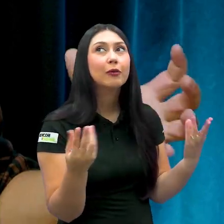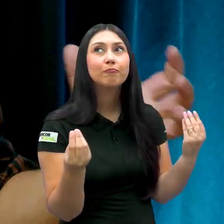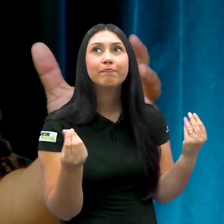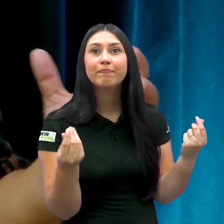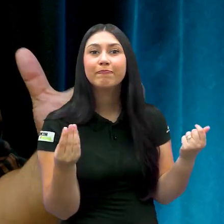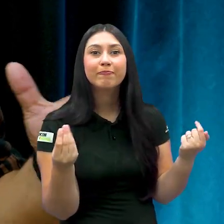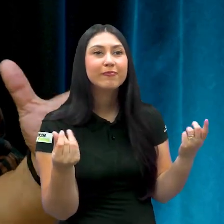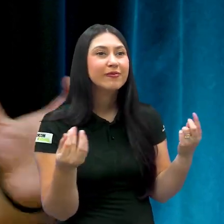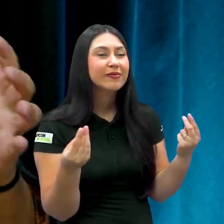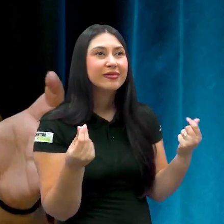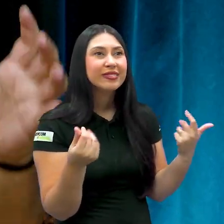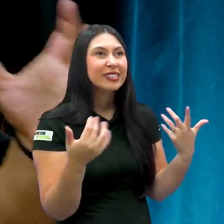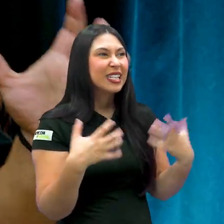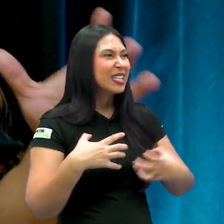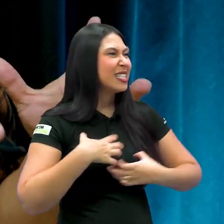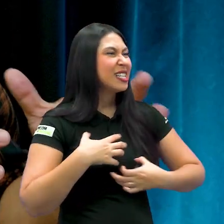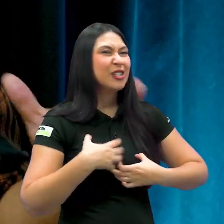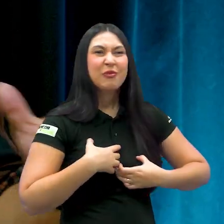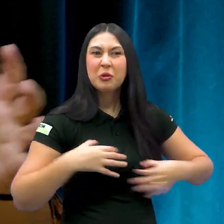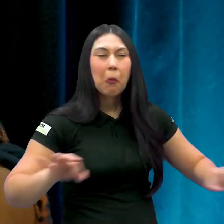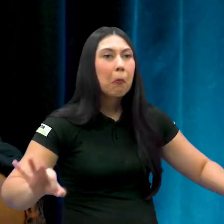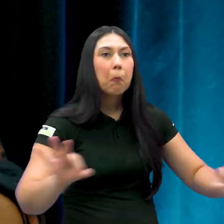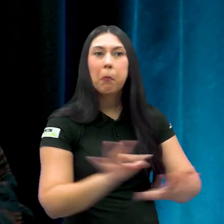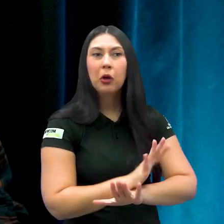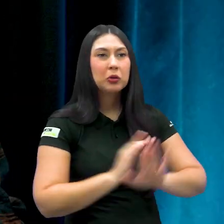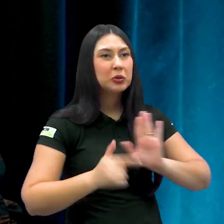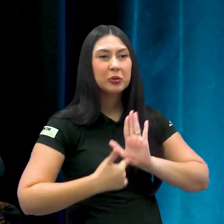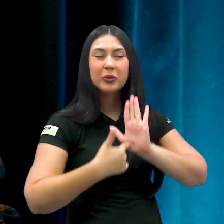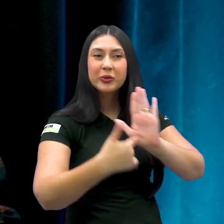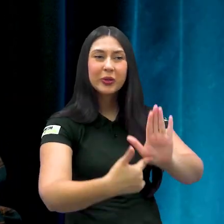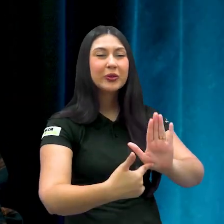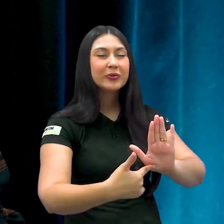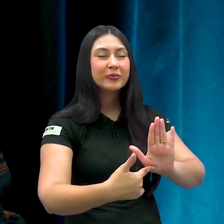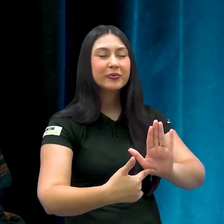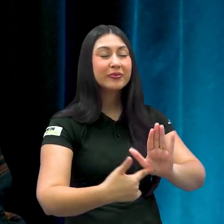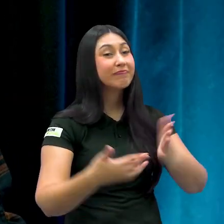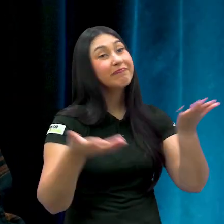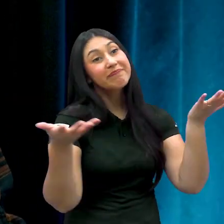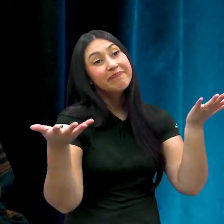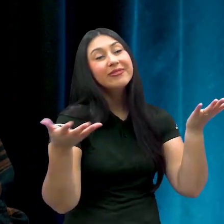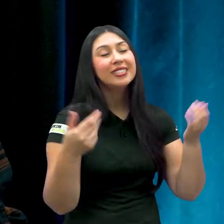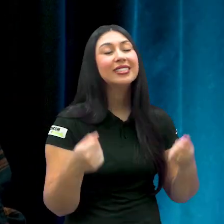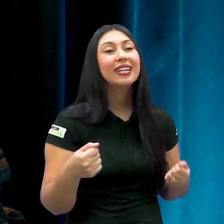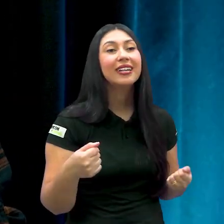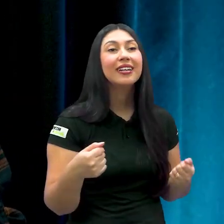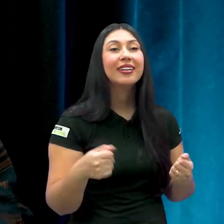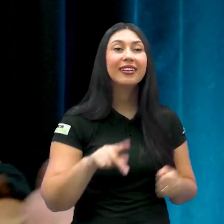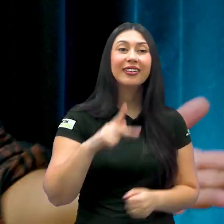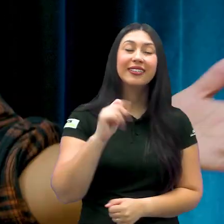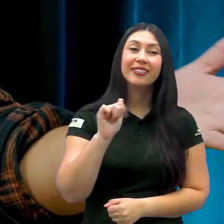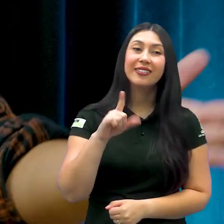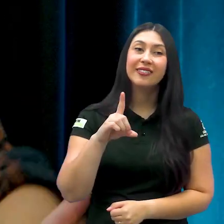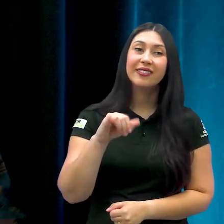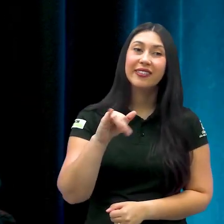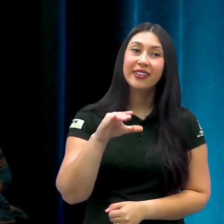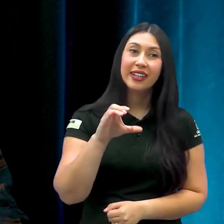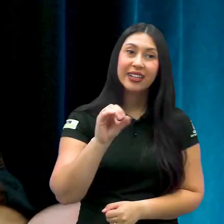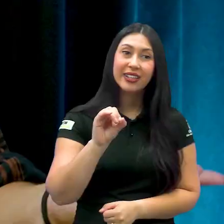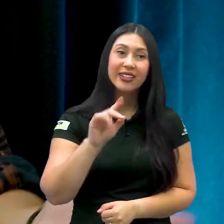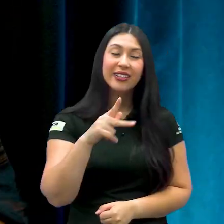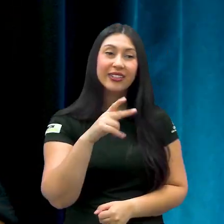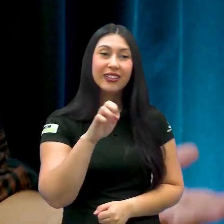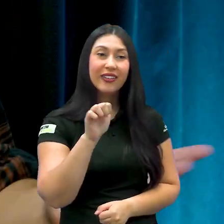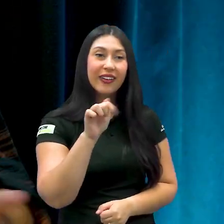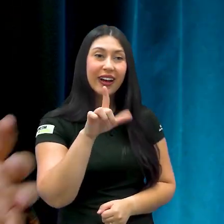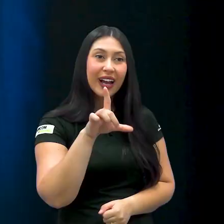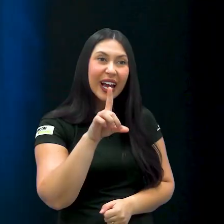como se fosse uma finalização daquele sentimento, daquele pensamento. E é isso também, como você falou,